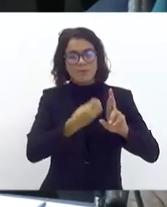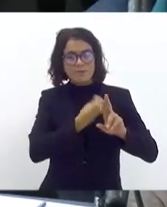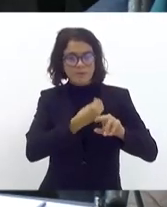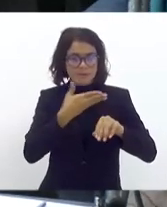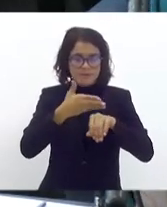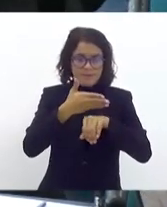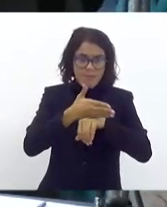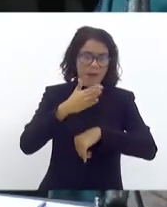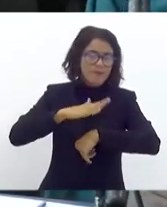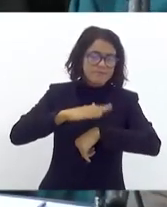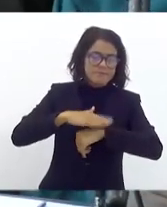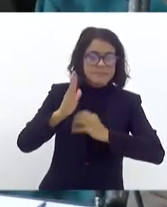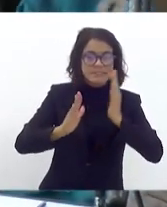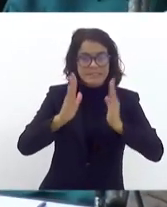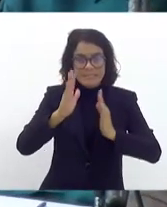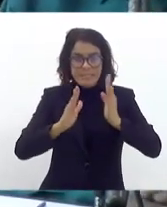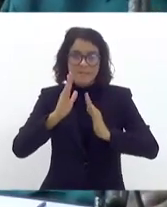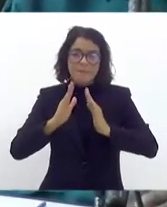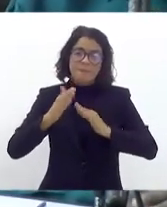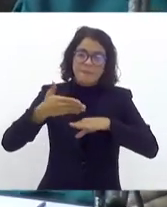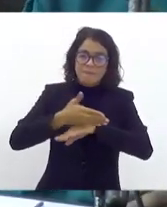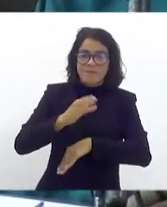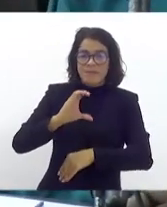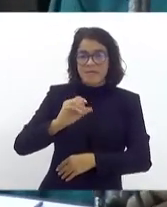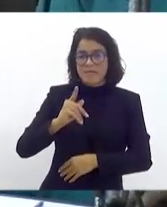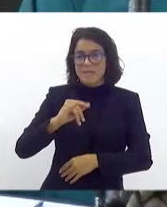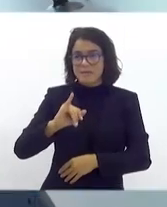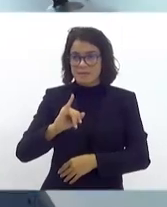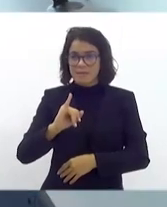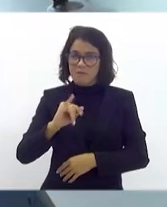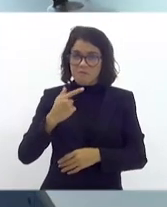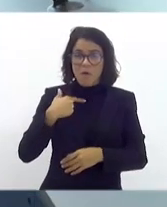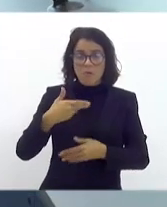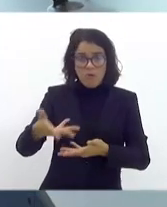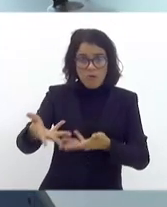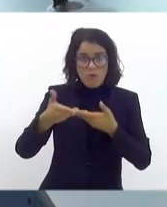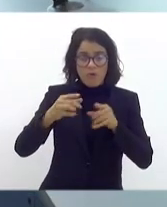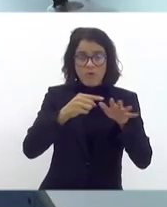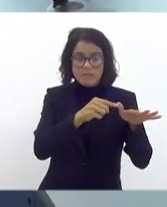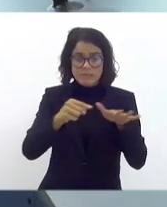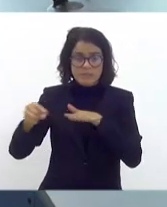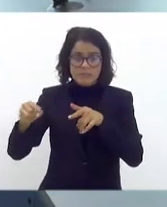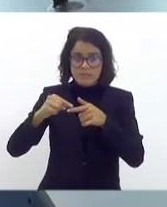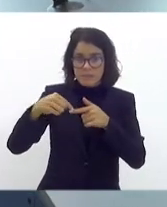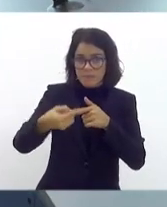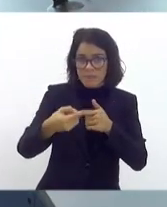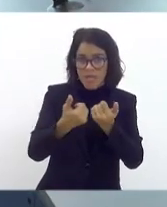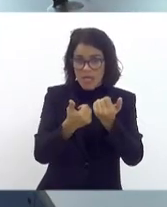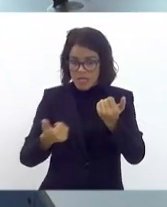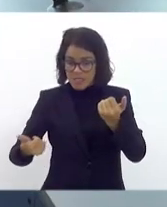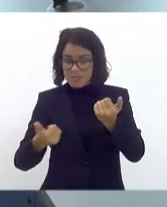algum momento desta CPI. Perfeito. Vamos chamar para a semana que vem a assessoria